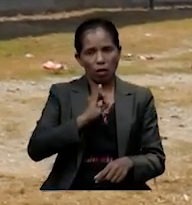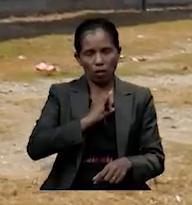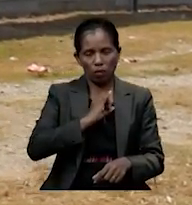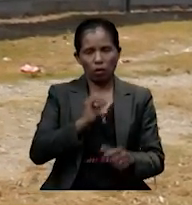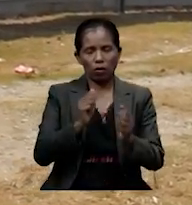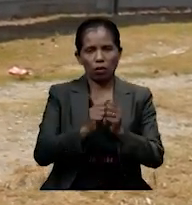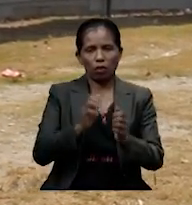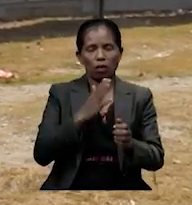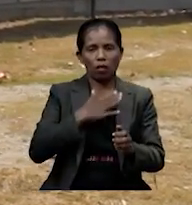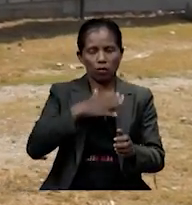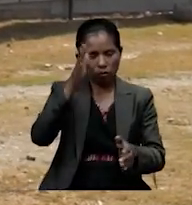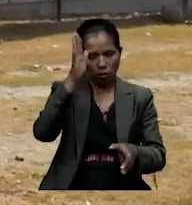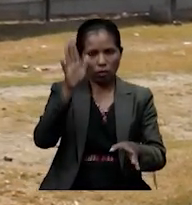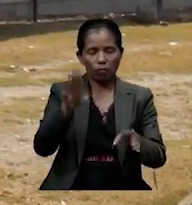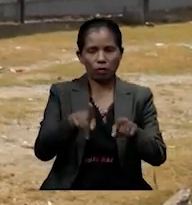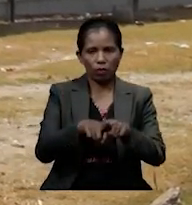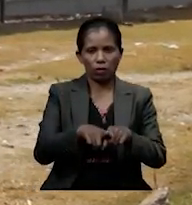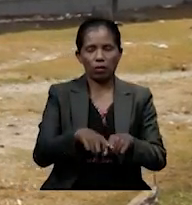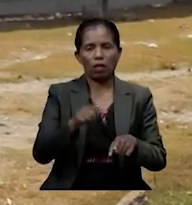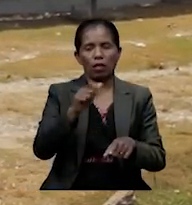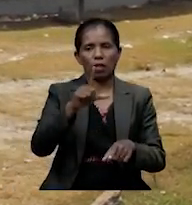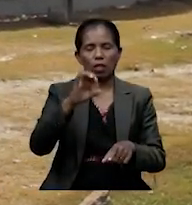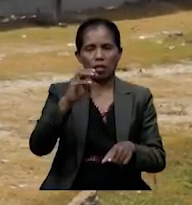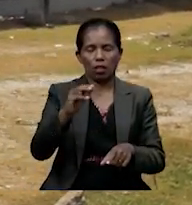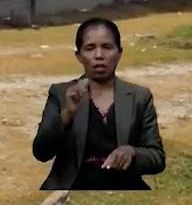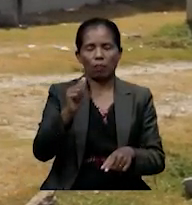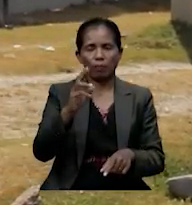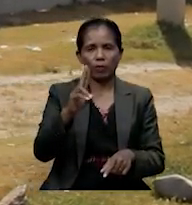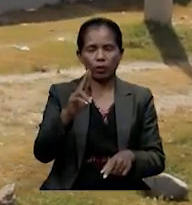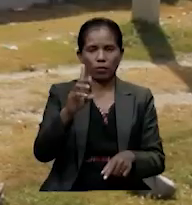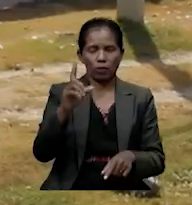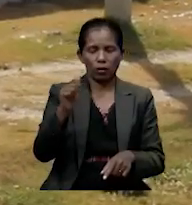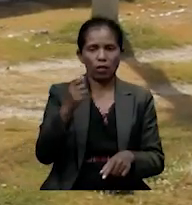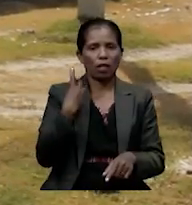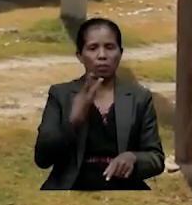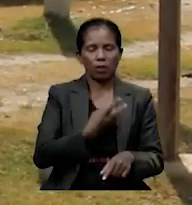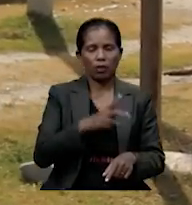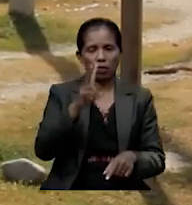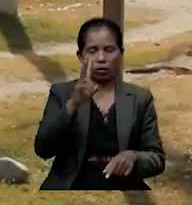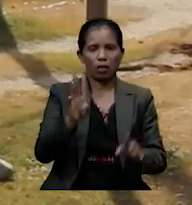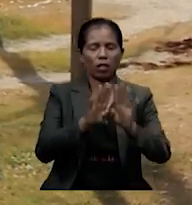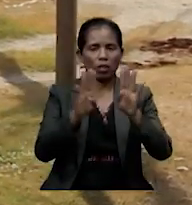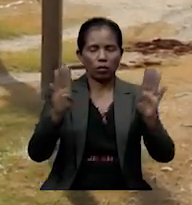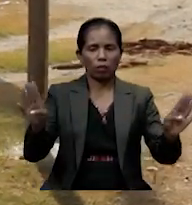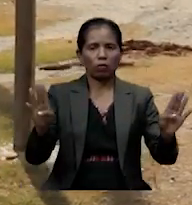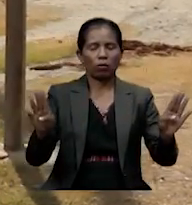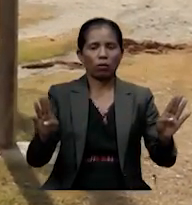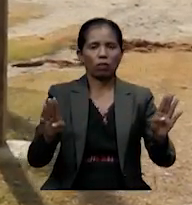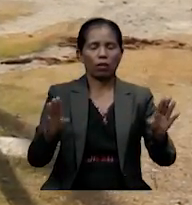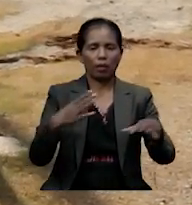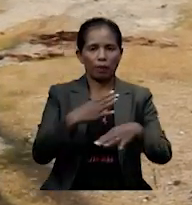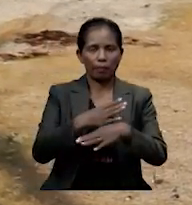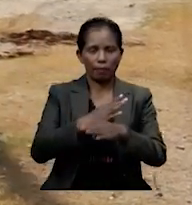how minha mão ali, mão ali na Nara Abdula, a minha do Halo, lo que bem, a tu lo que bem que ele diz, né? A tu tia